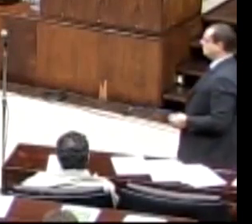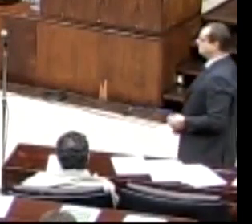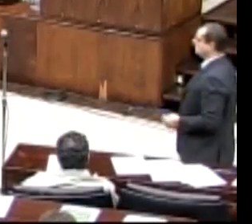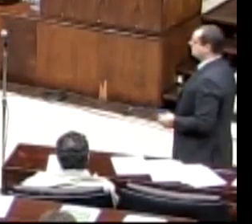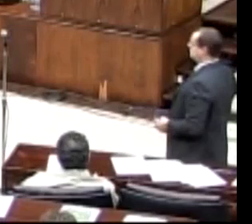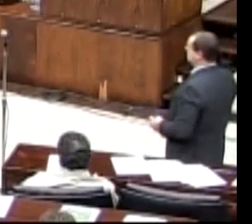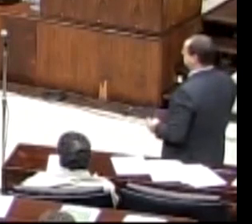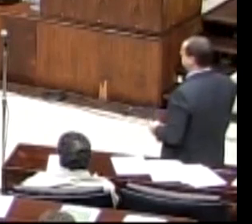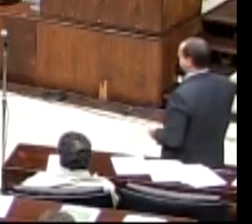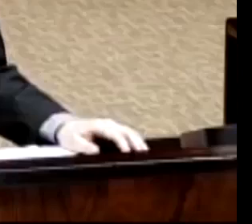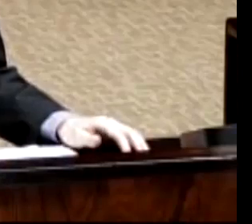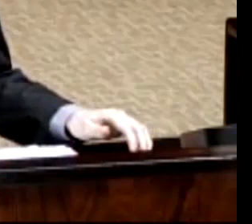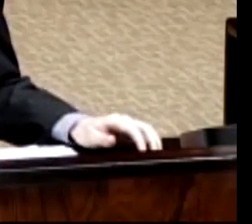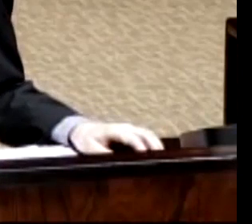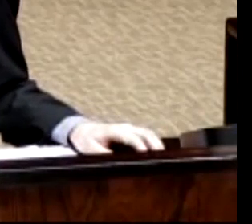Deputado